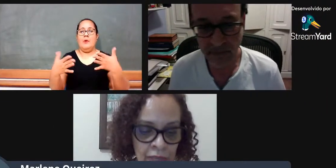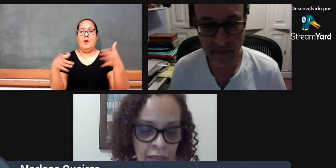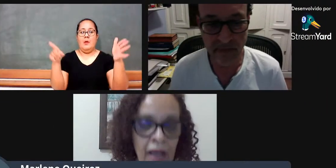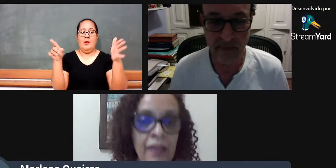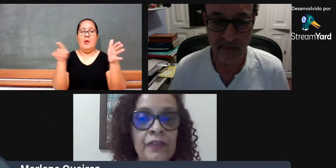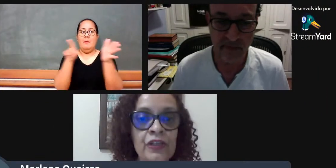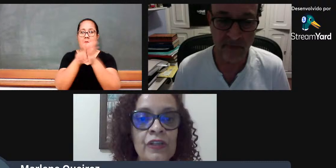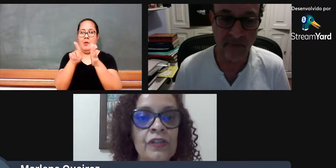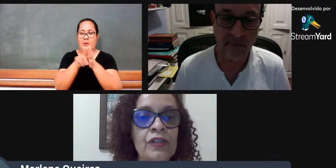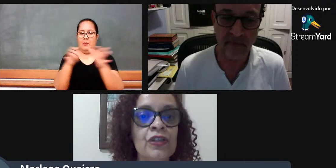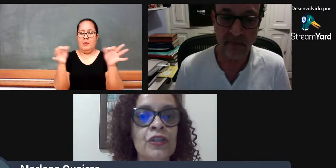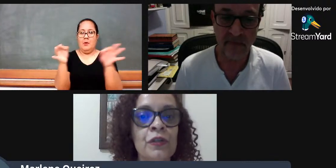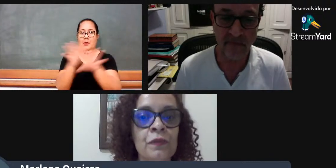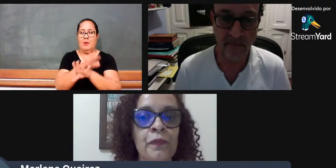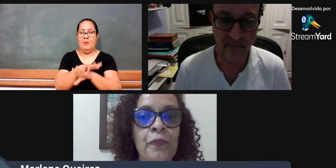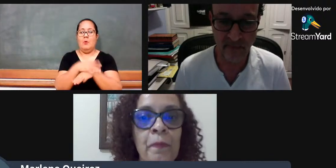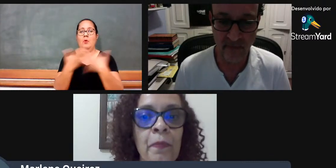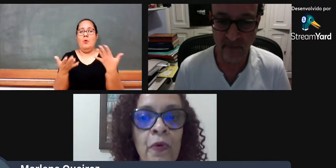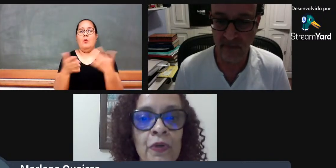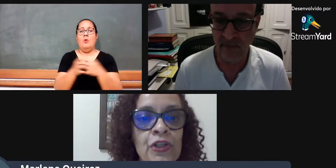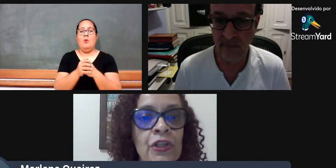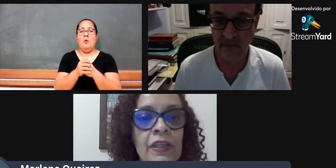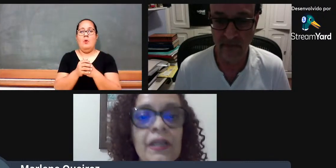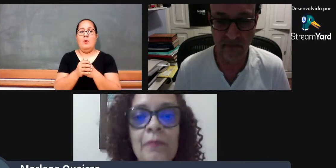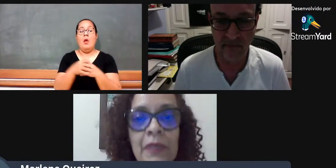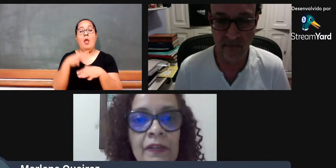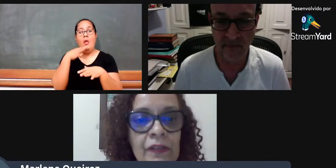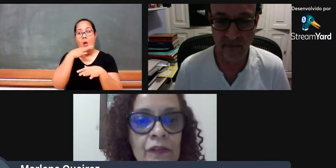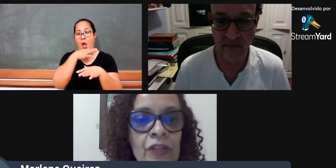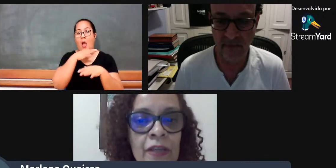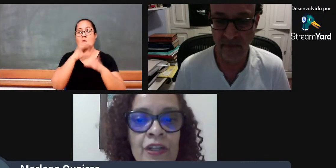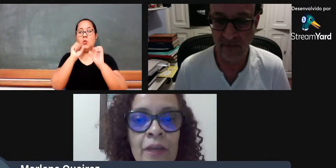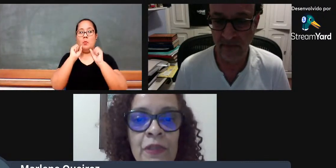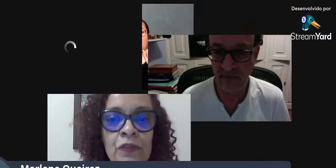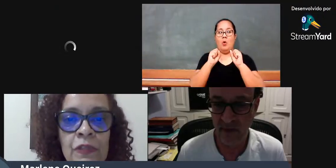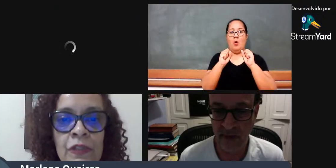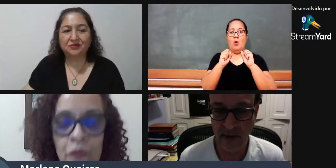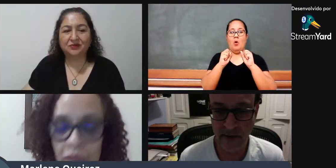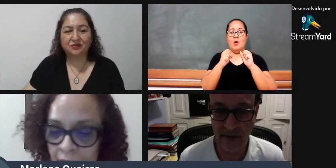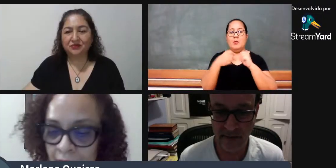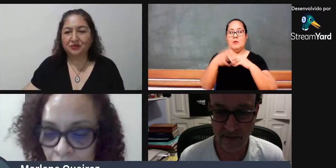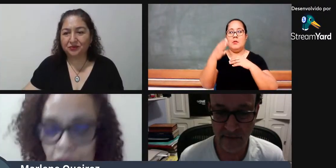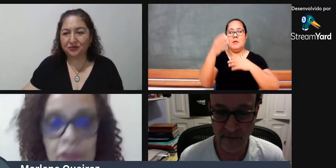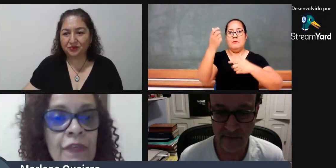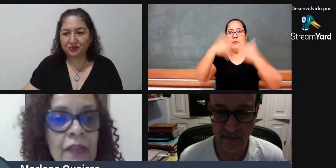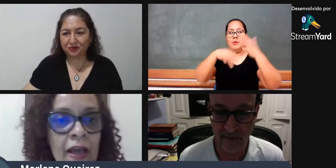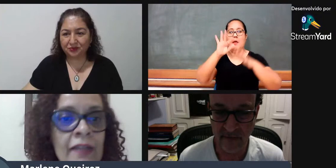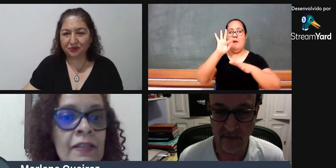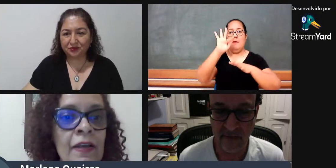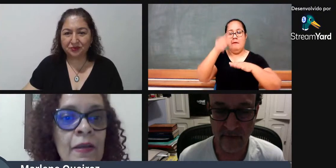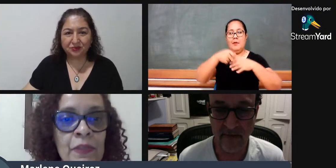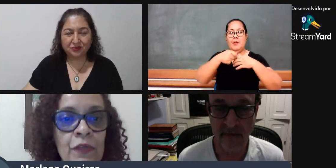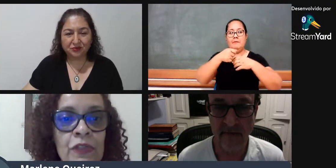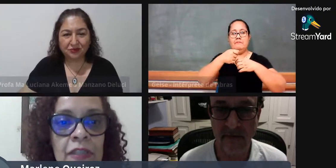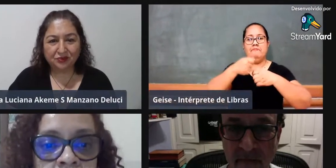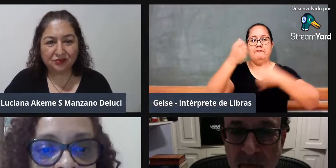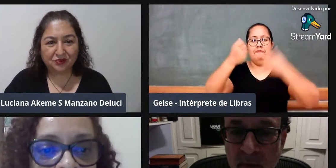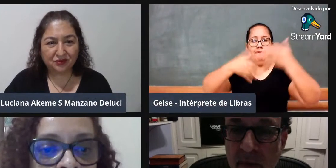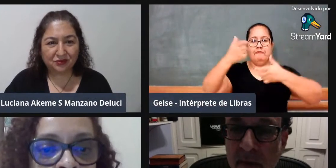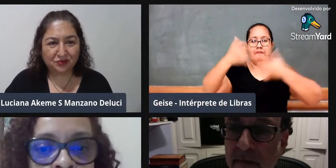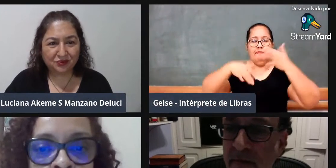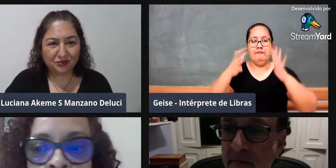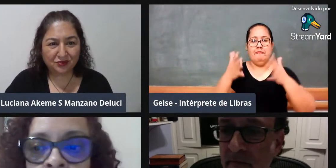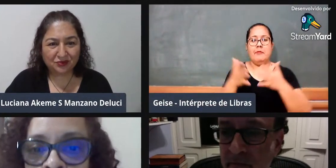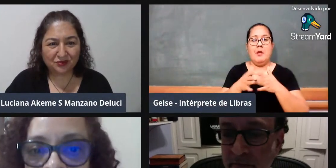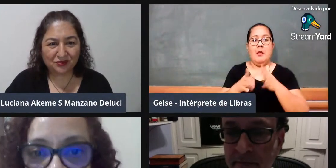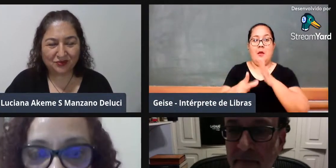perguntas, aí eu acho que a gente pode ir encaminhando, né, já para suas considerações finais, mas eu gostaria